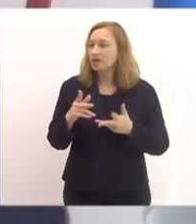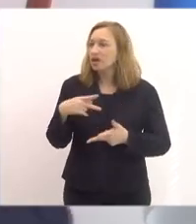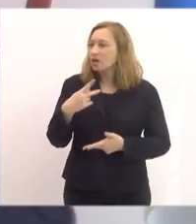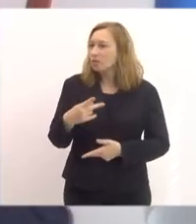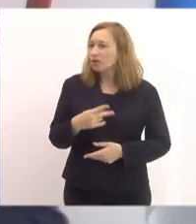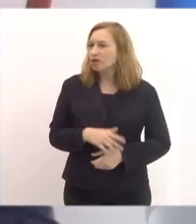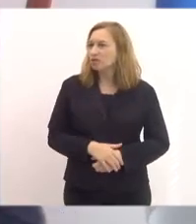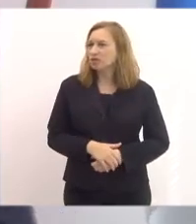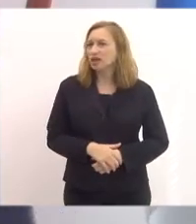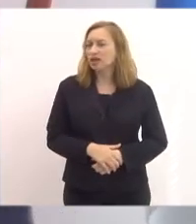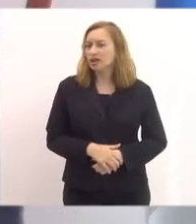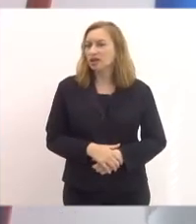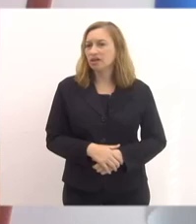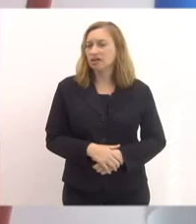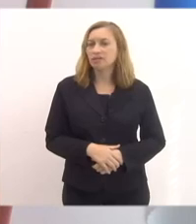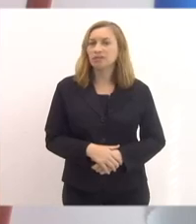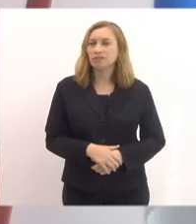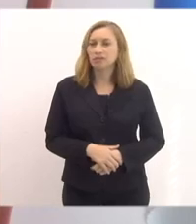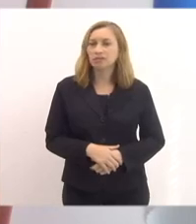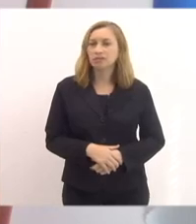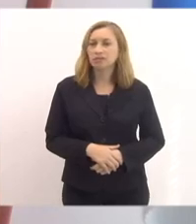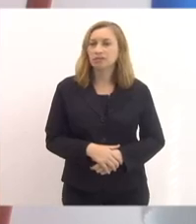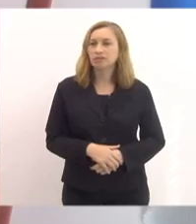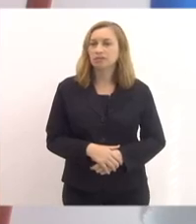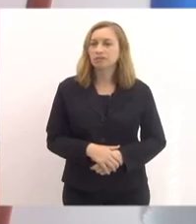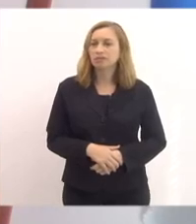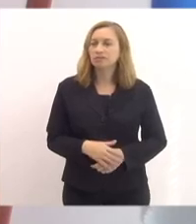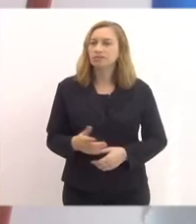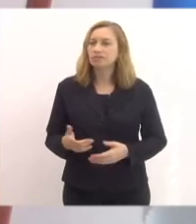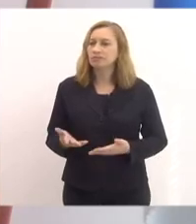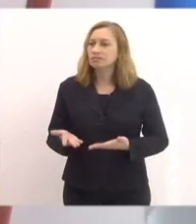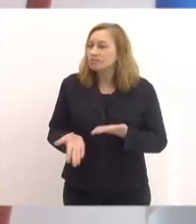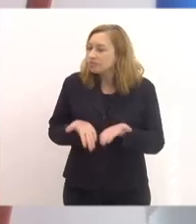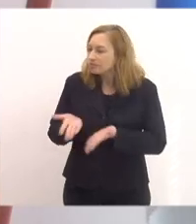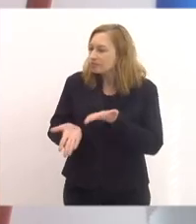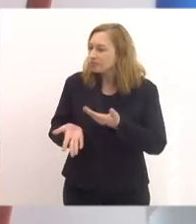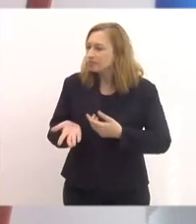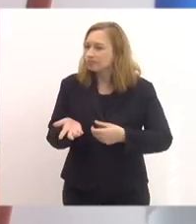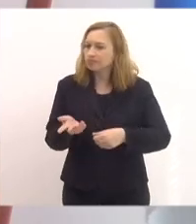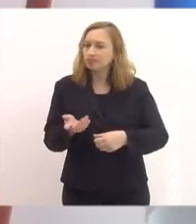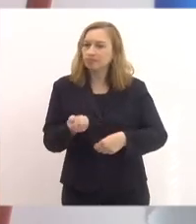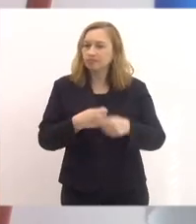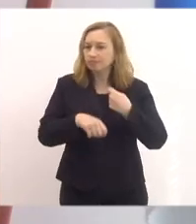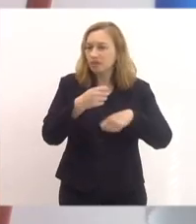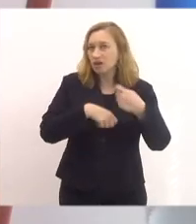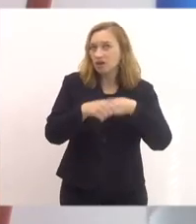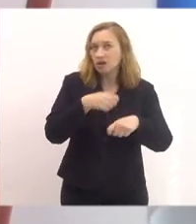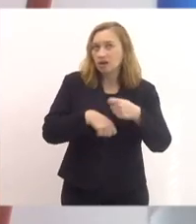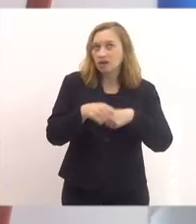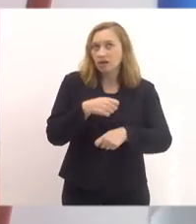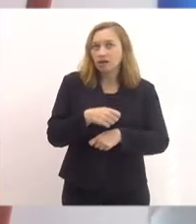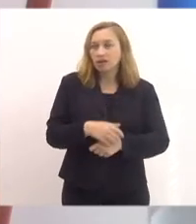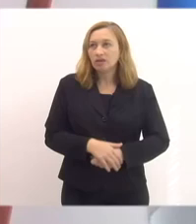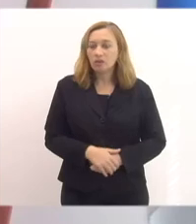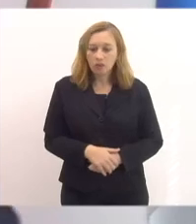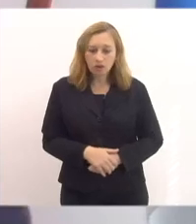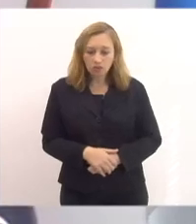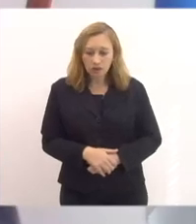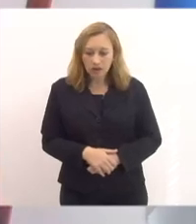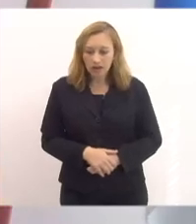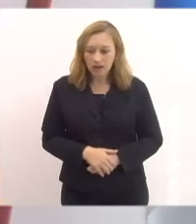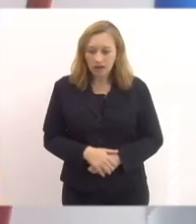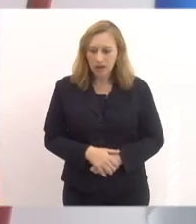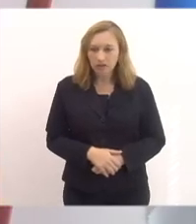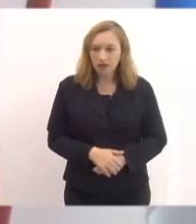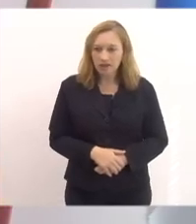foi o coronel Leandro, vejo muito zelo na administração. Só chegar ao Comando Central, o quartel-general do Corpo de Bombeiros, se vê o zelo